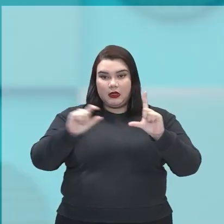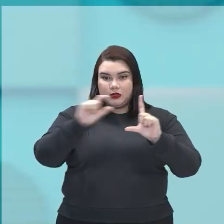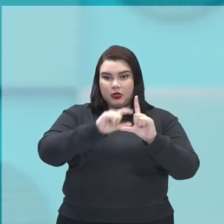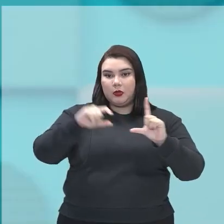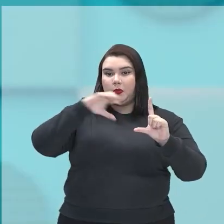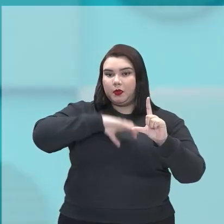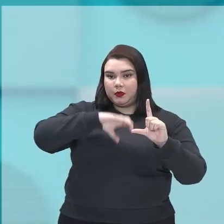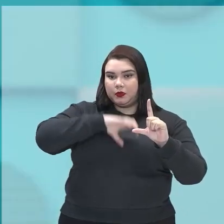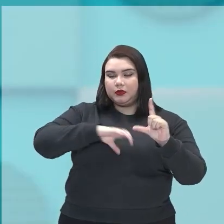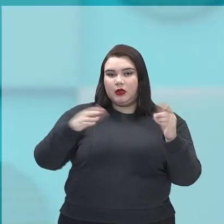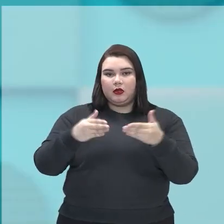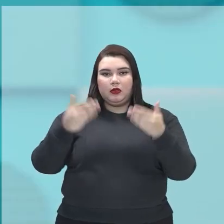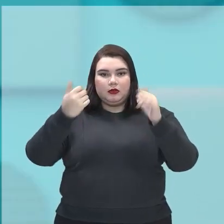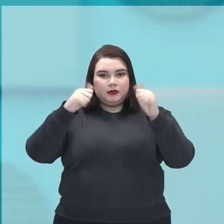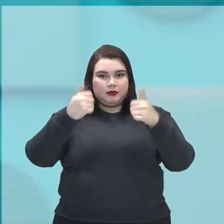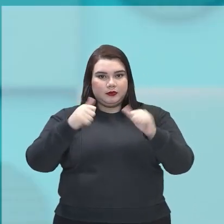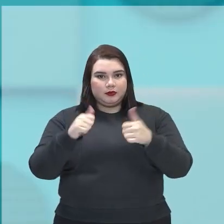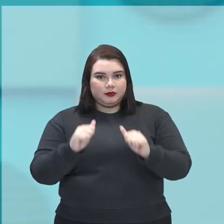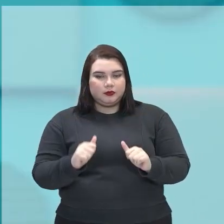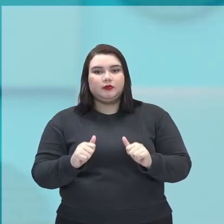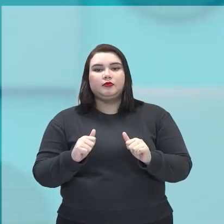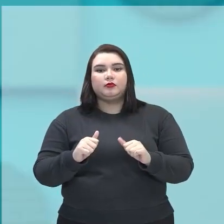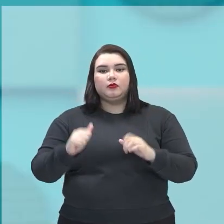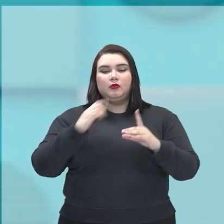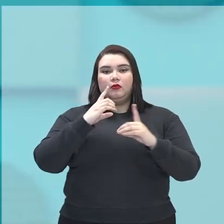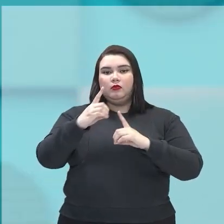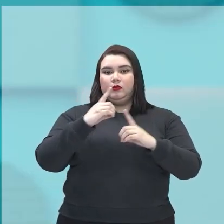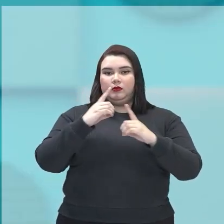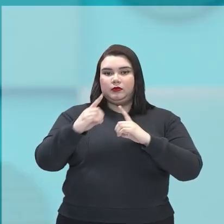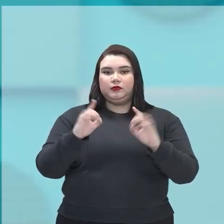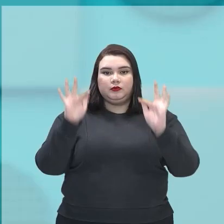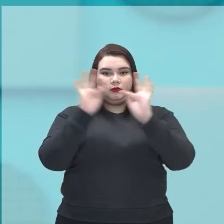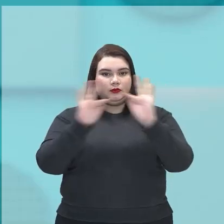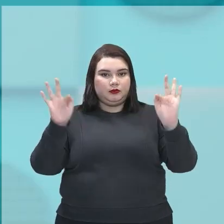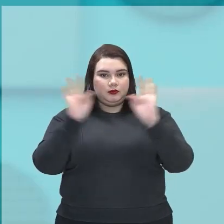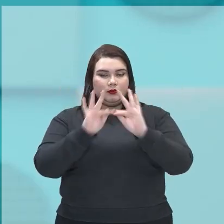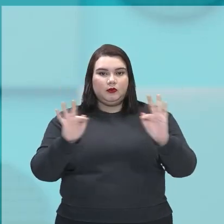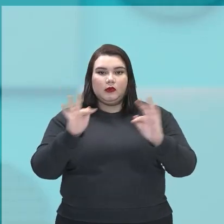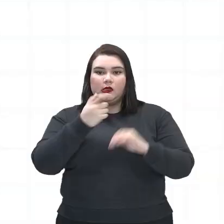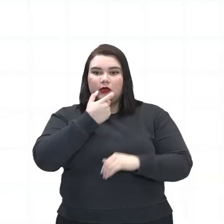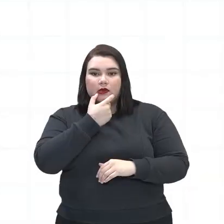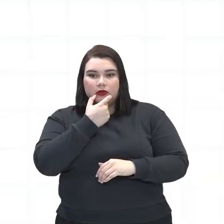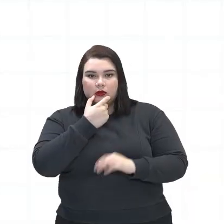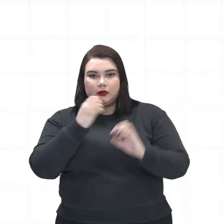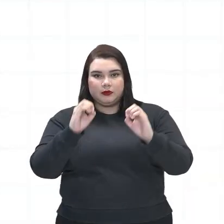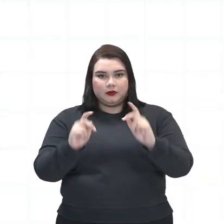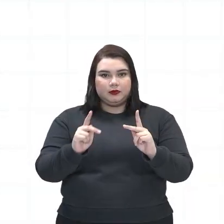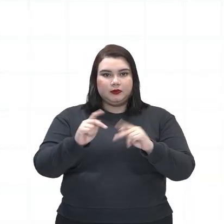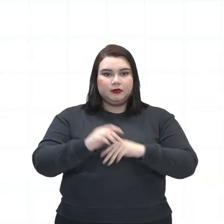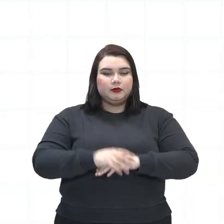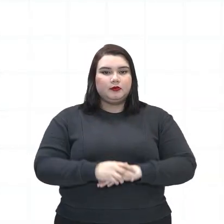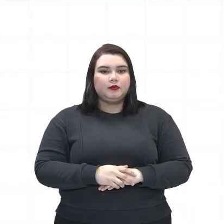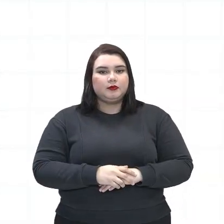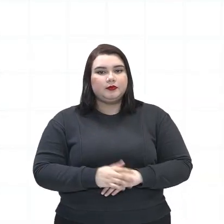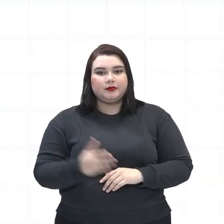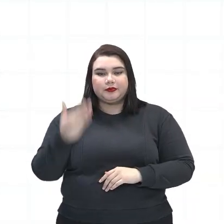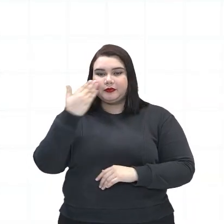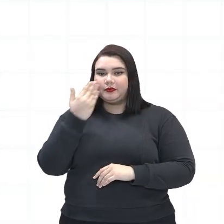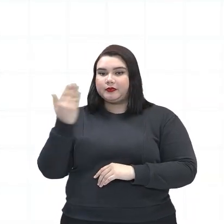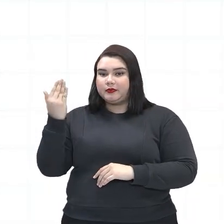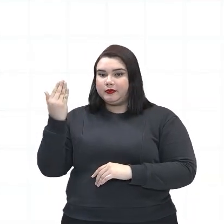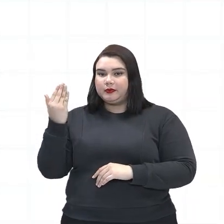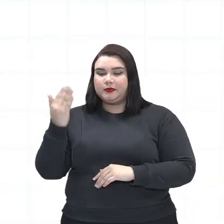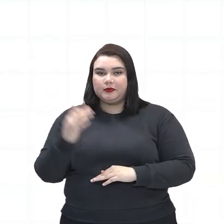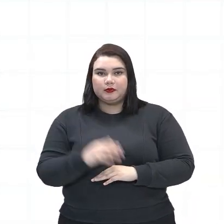português. Vamos analisar esse diálogo aí com umas frases em inglês mesmo, ok? Let's go!